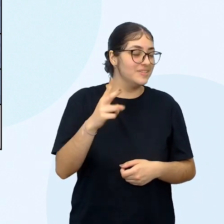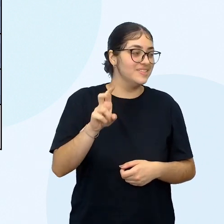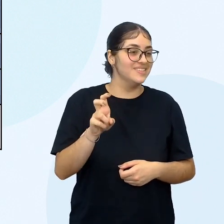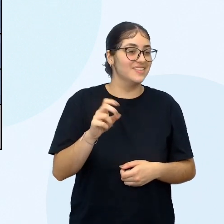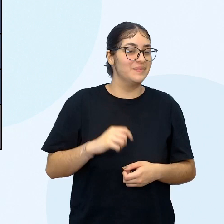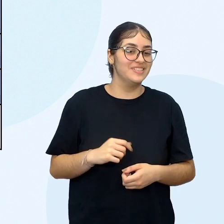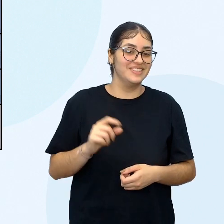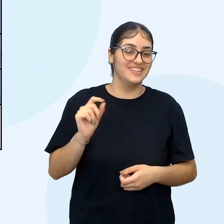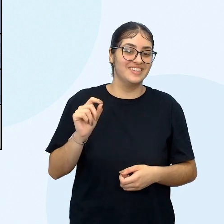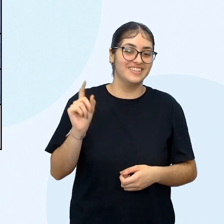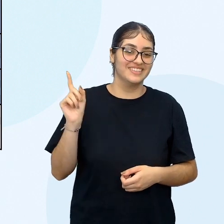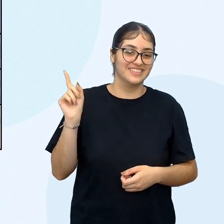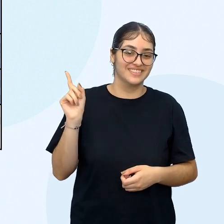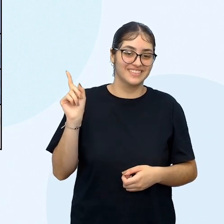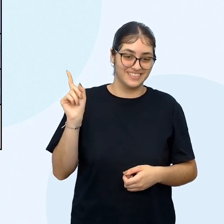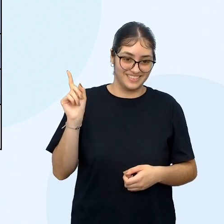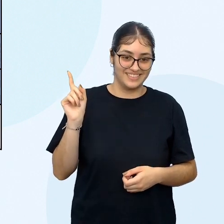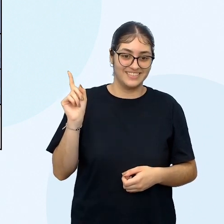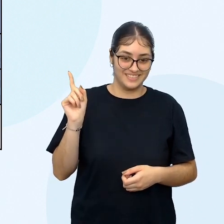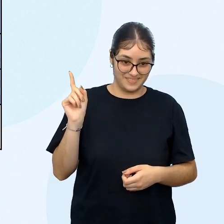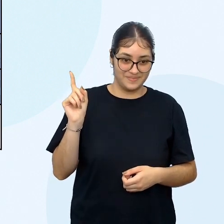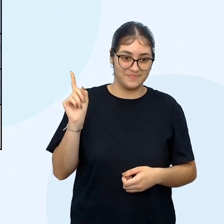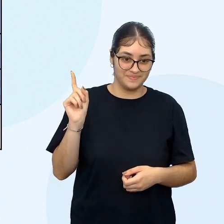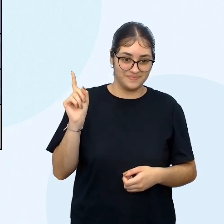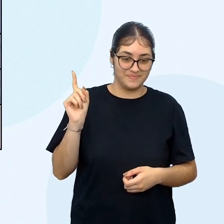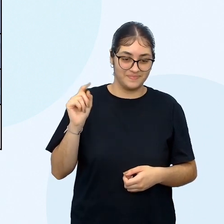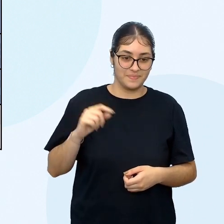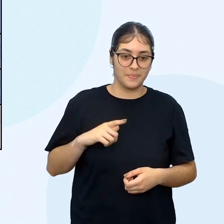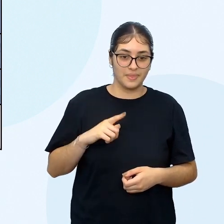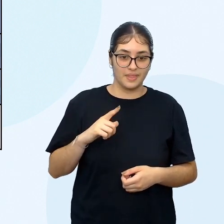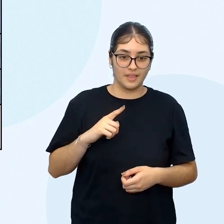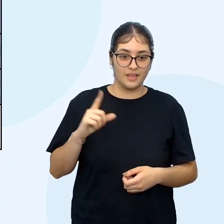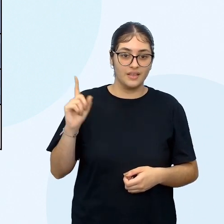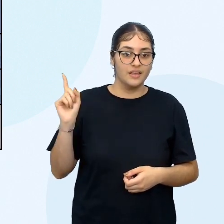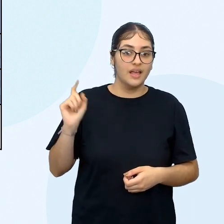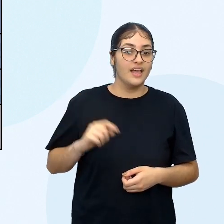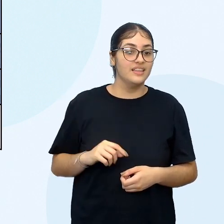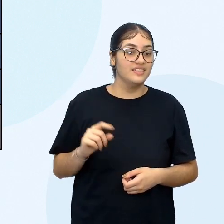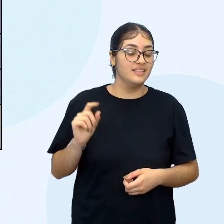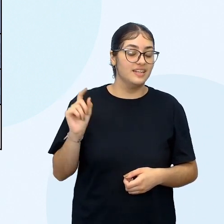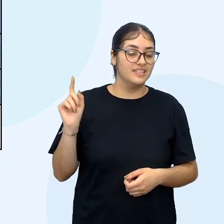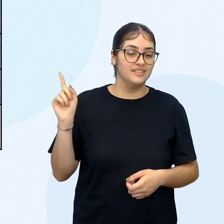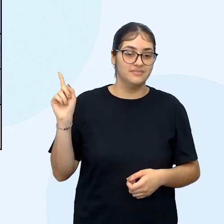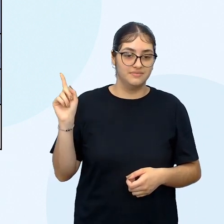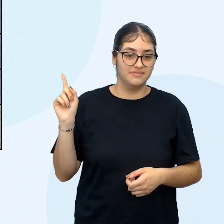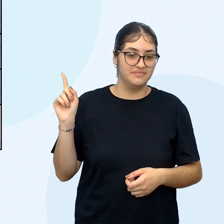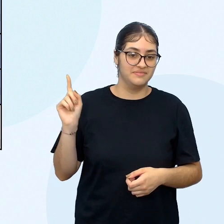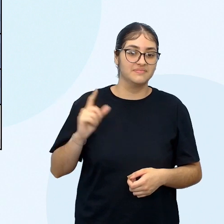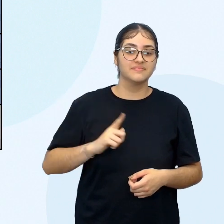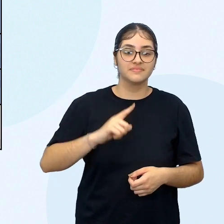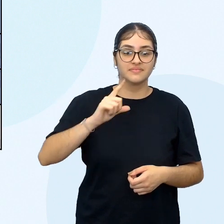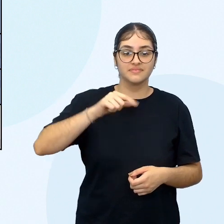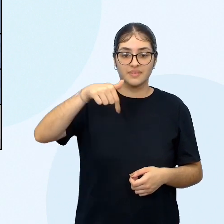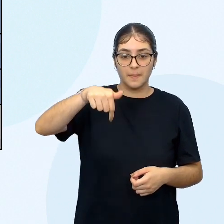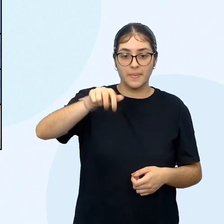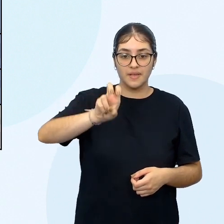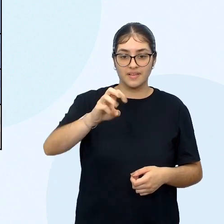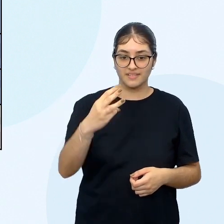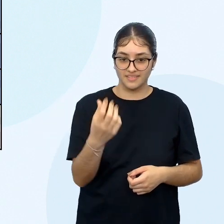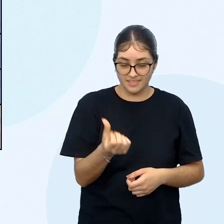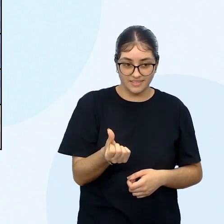Ok. E mais 1.369. 1.369, portanto... Que dá um total de...